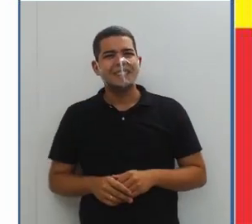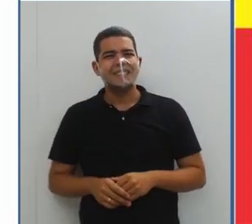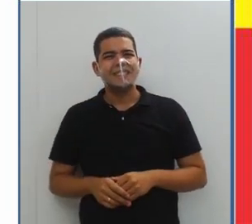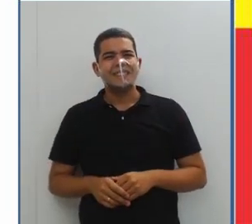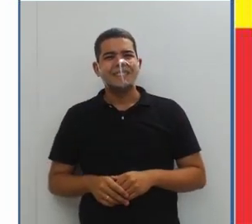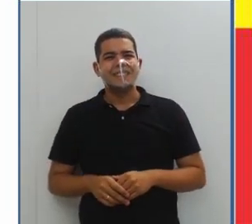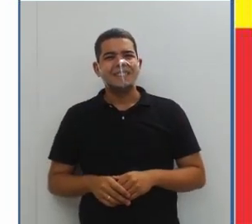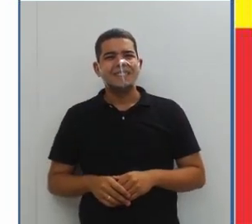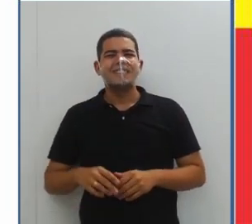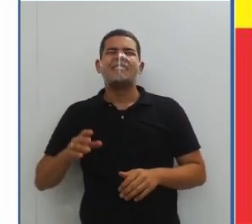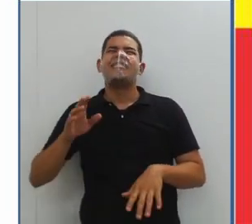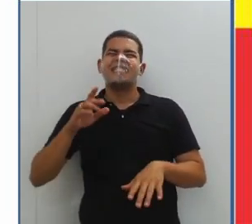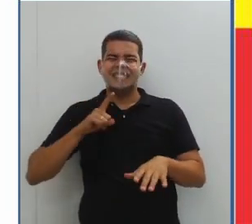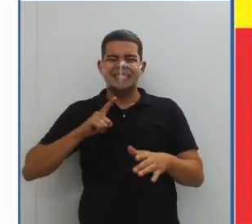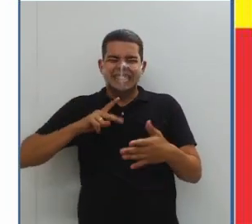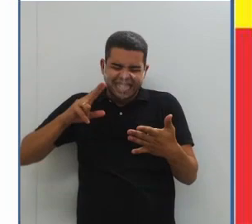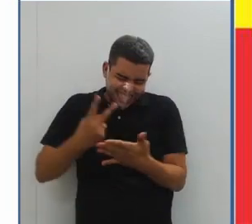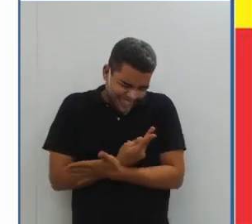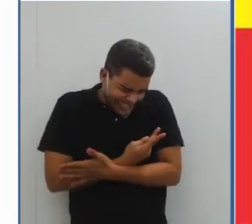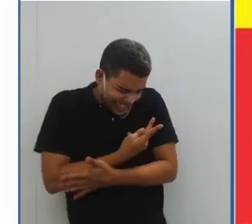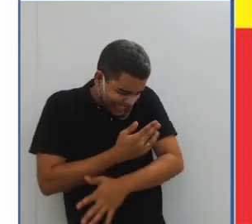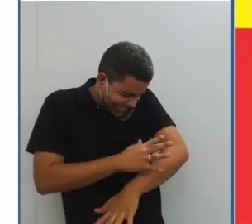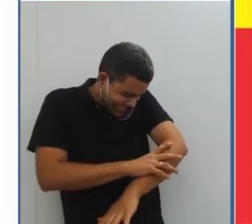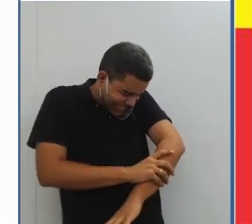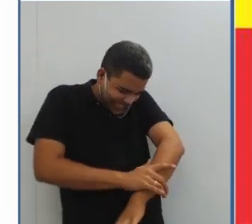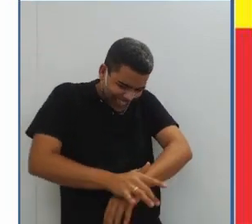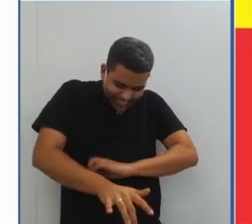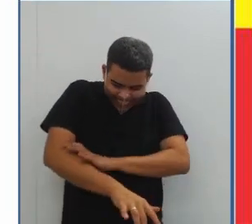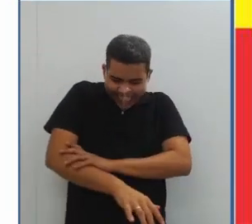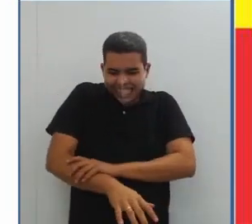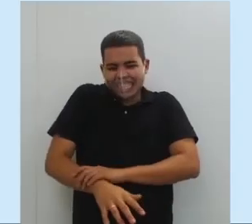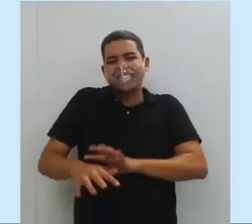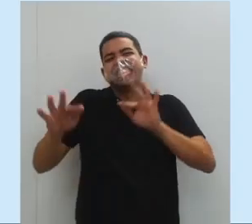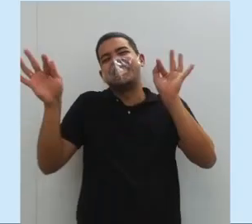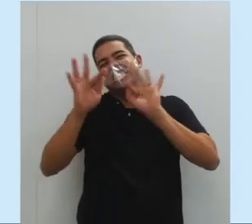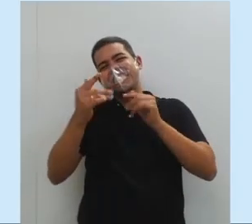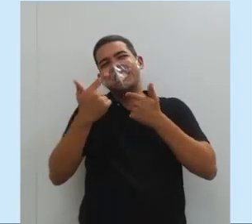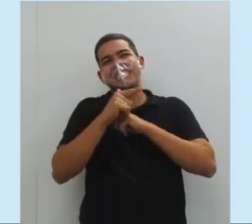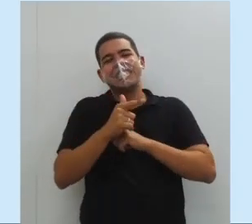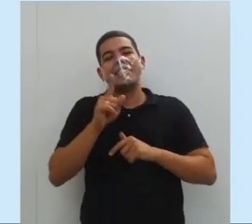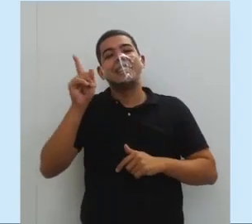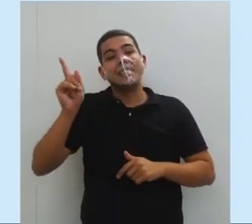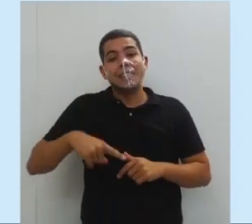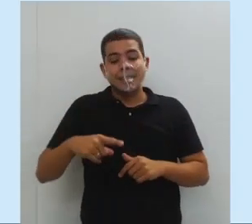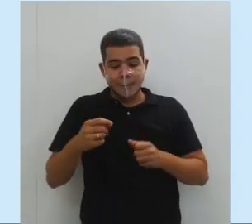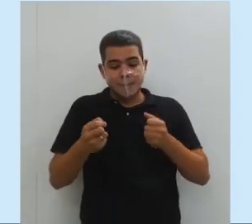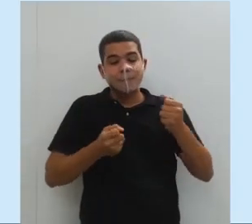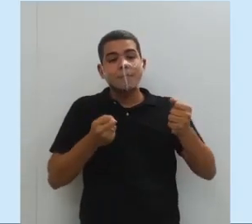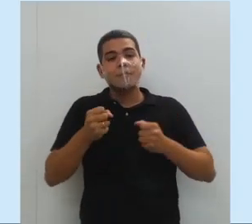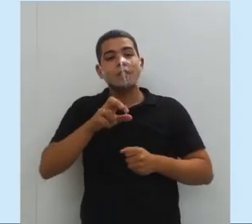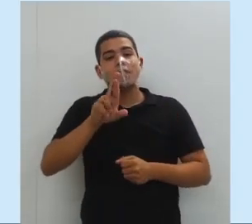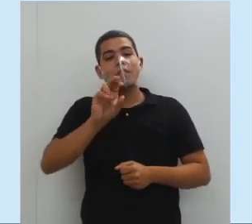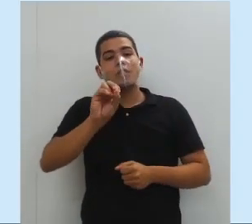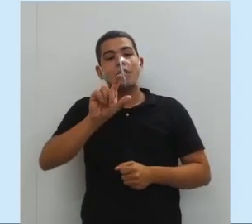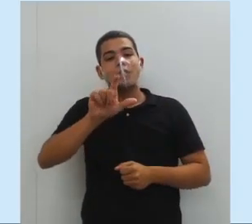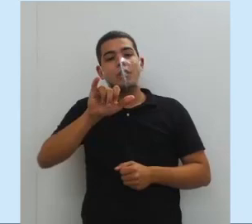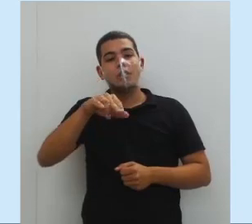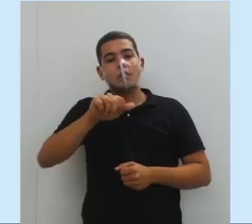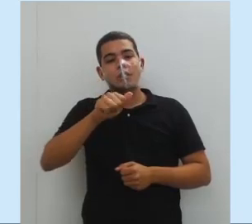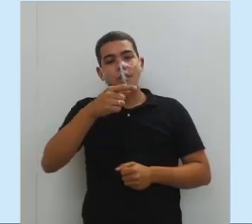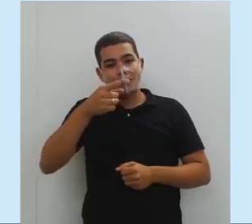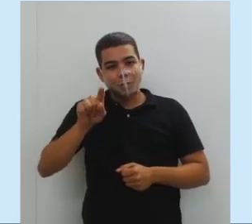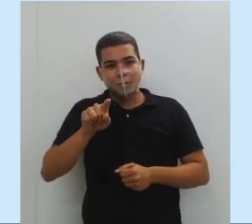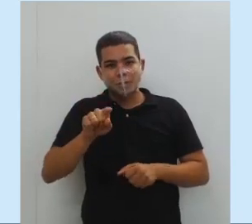com ele, viu? E me arrebentava toda, mas ficava toda feliz também. Isso aí é o carrinho de rolimã,